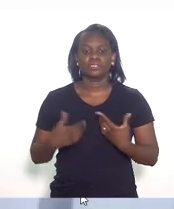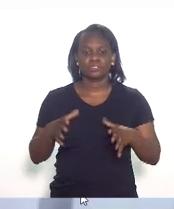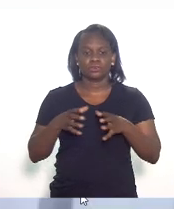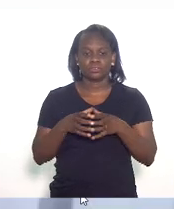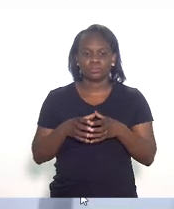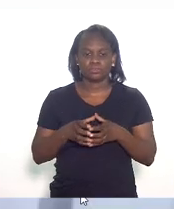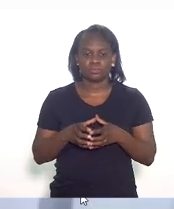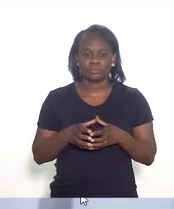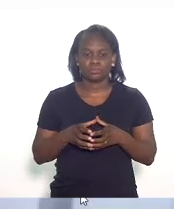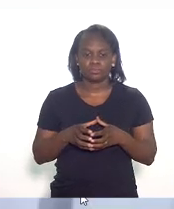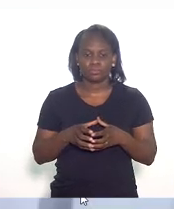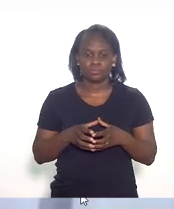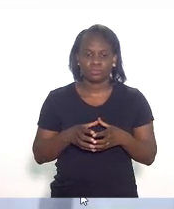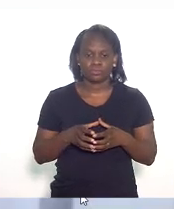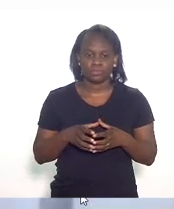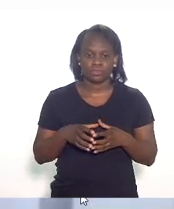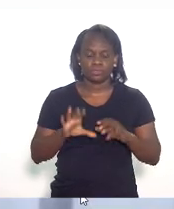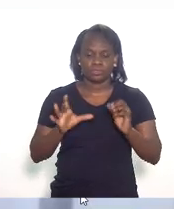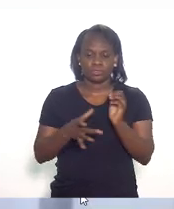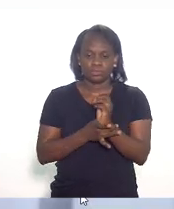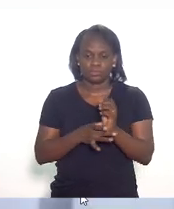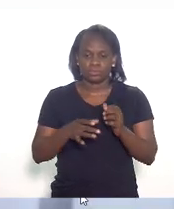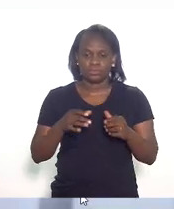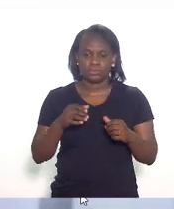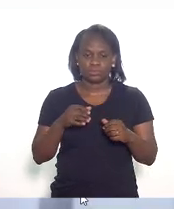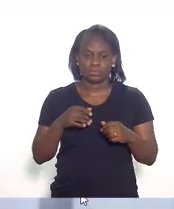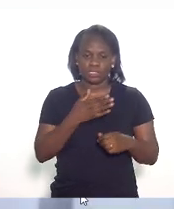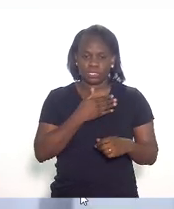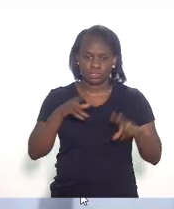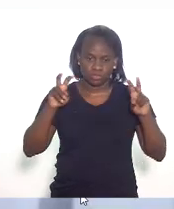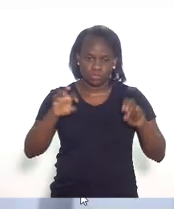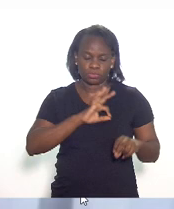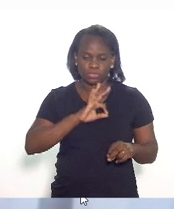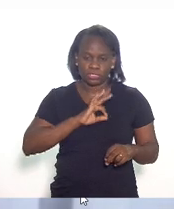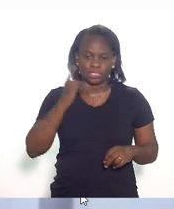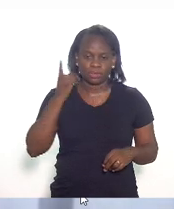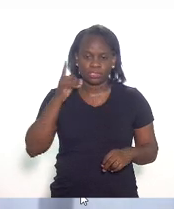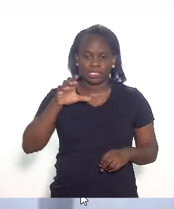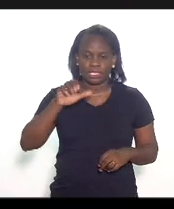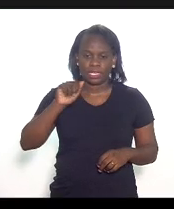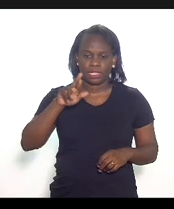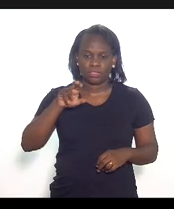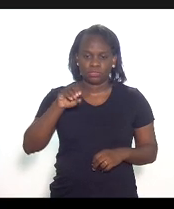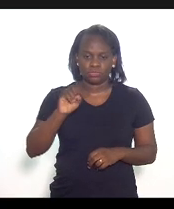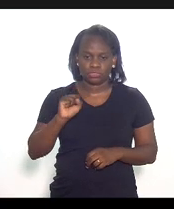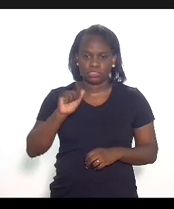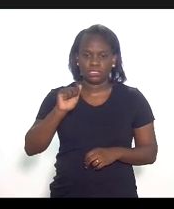Segurança Pública e Assuntos de Polícia, delegado Carlos Augusto.